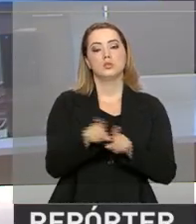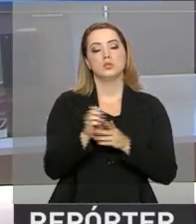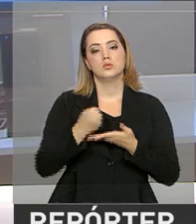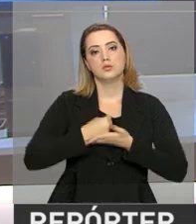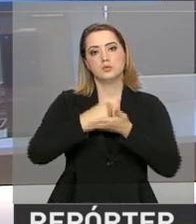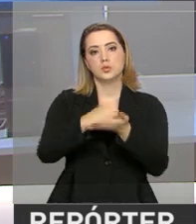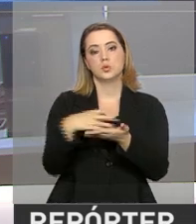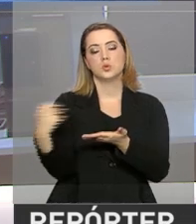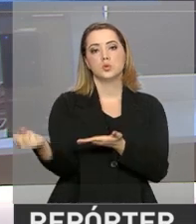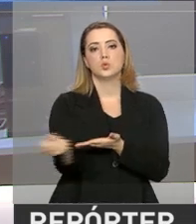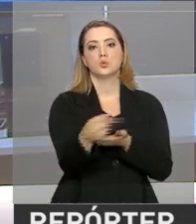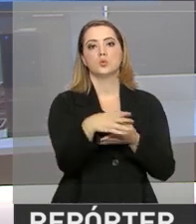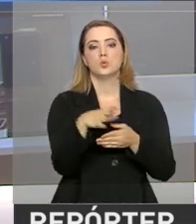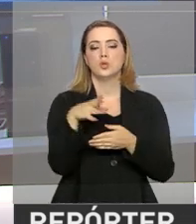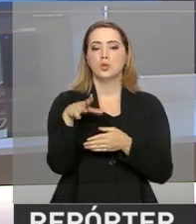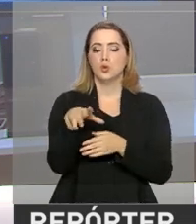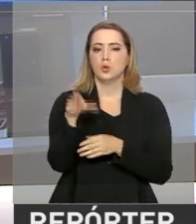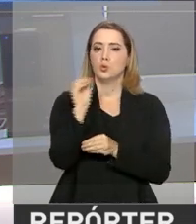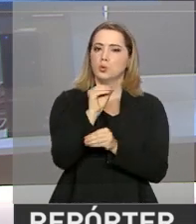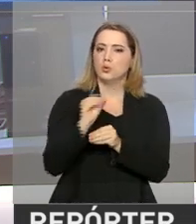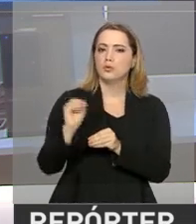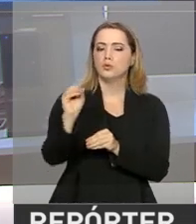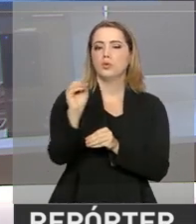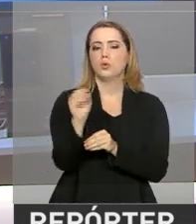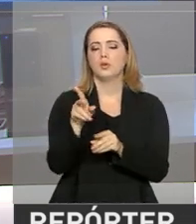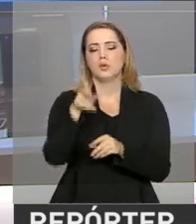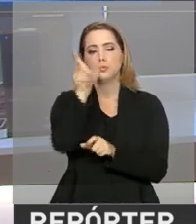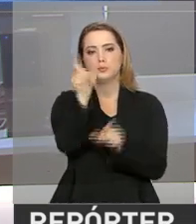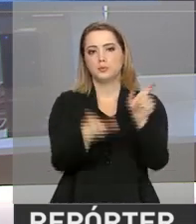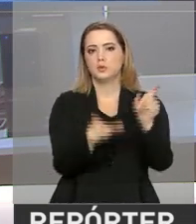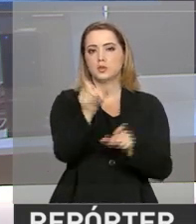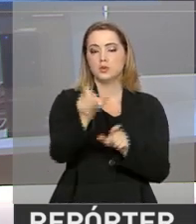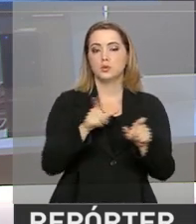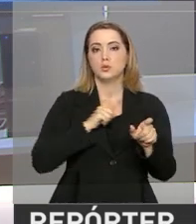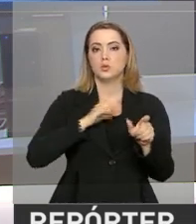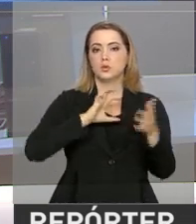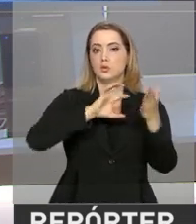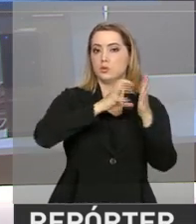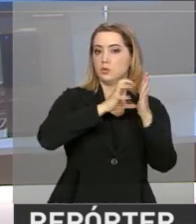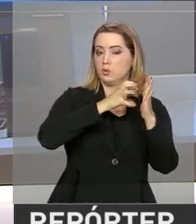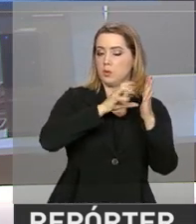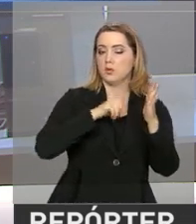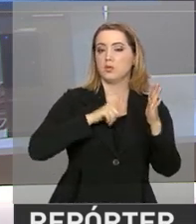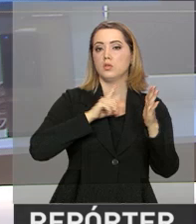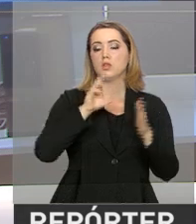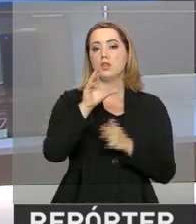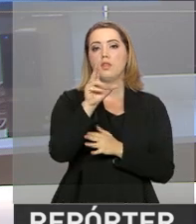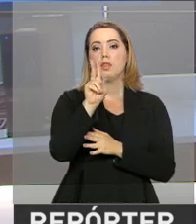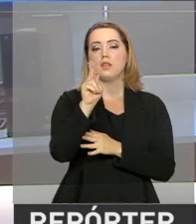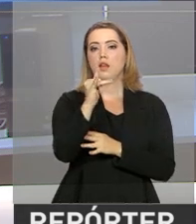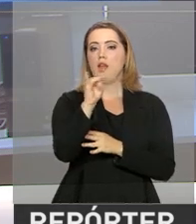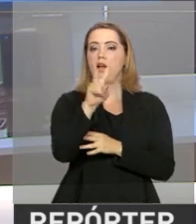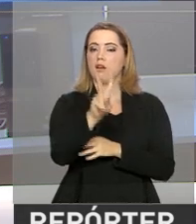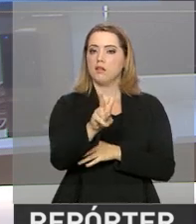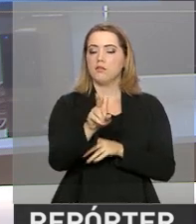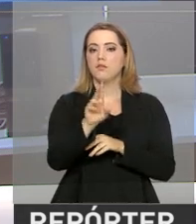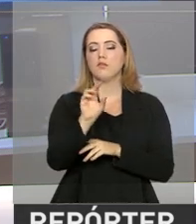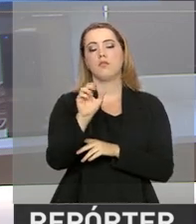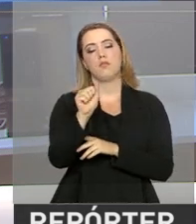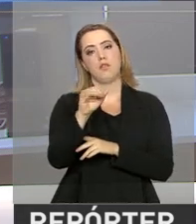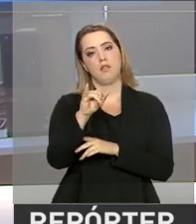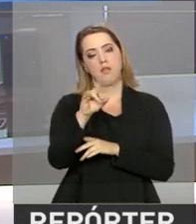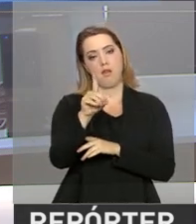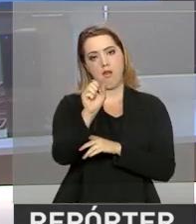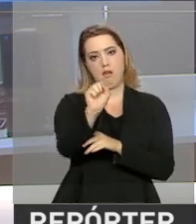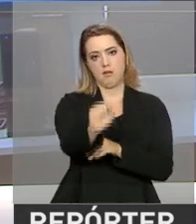para pessoas com HIV aides é com o medicamento dul dolutegravir um remédio eficaz e com